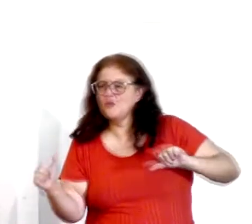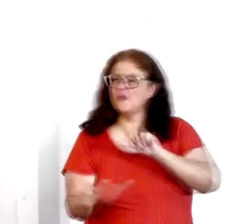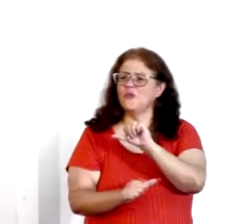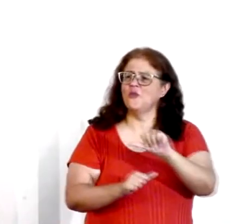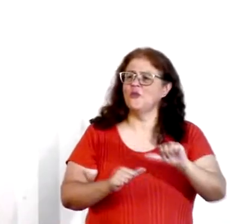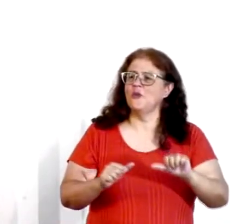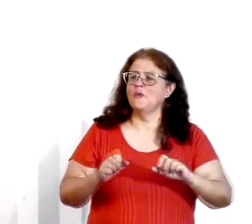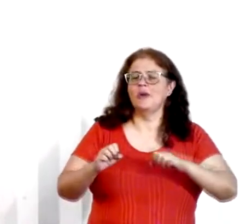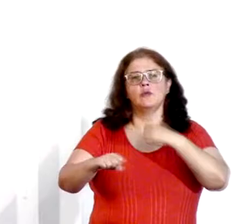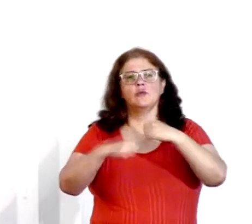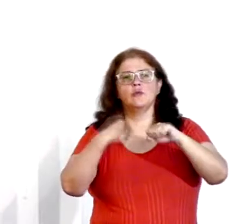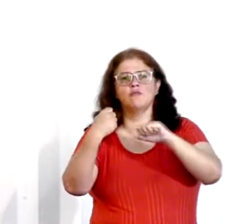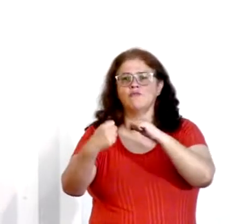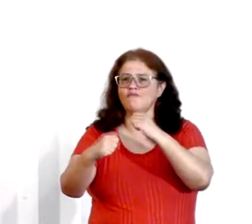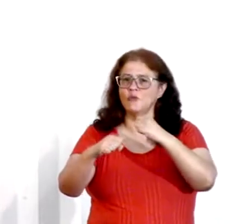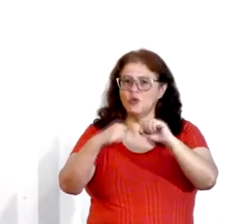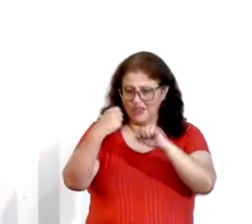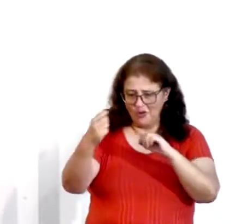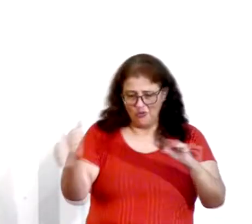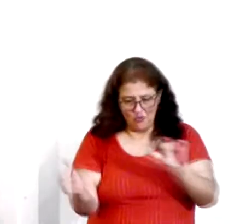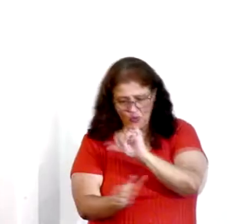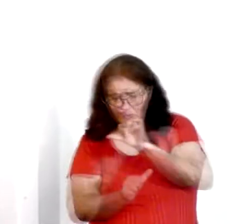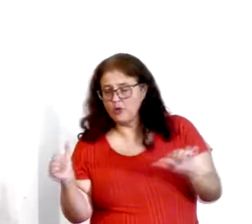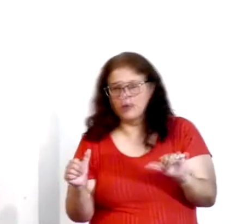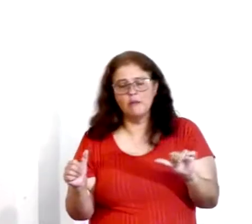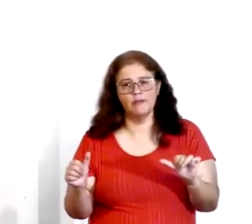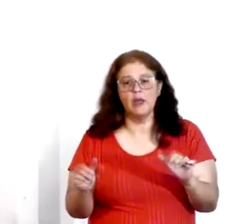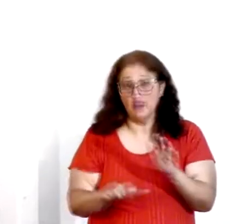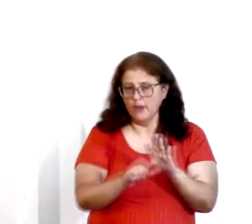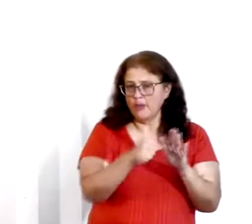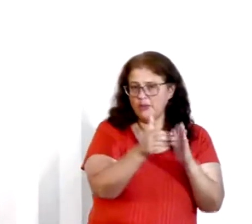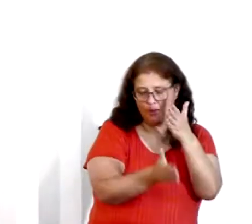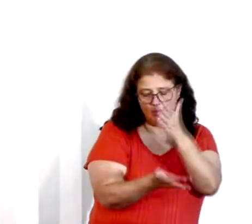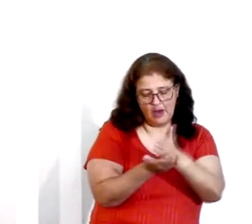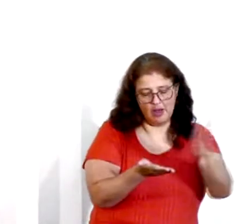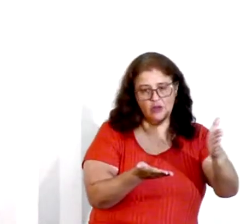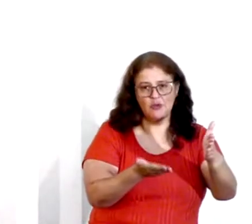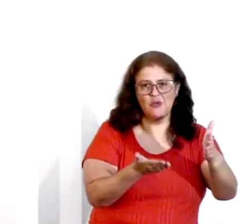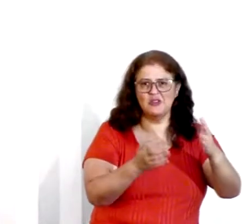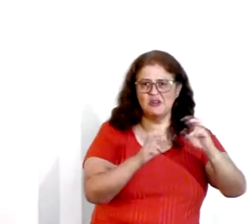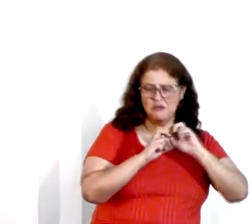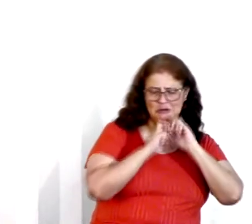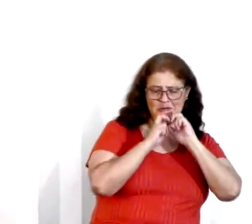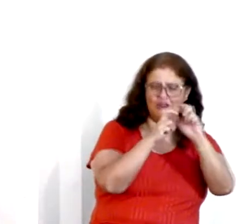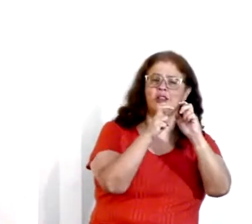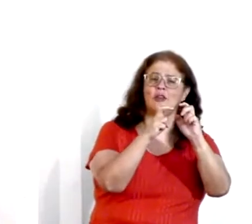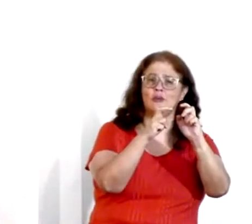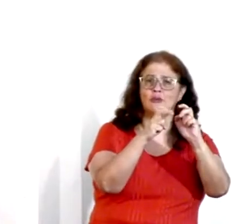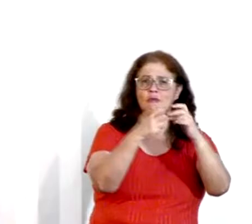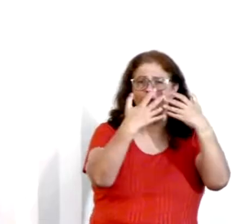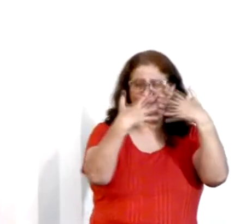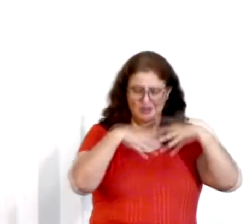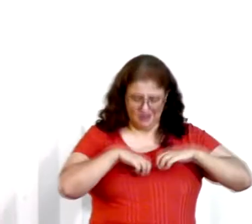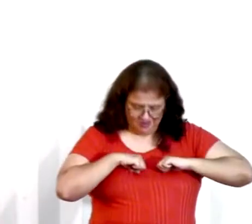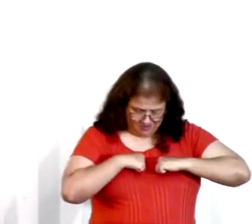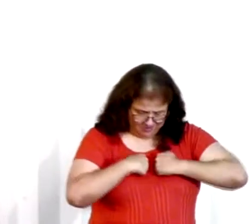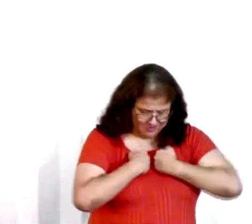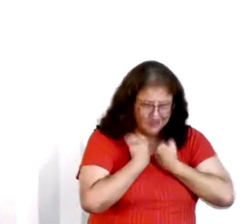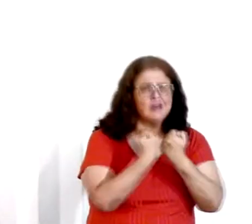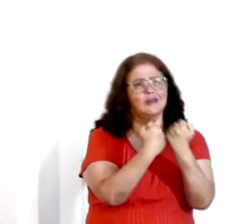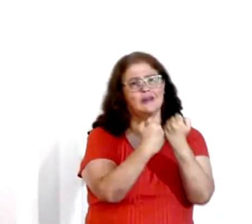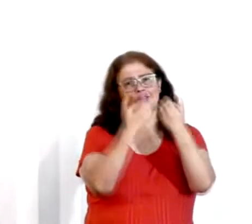movimento do Salmo. A primeira parte do Salmo nos mostra um grito de angústia a